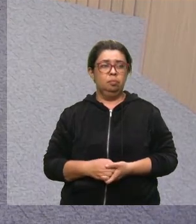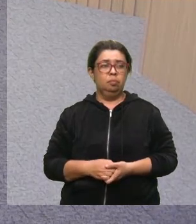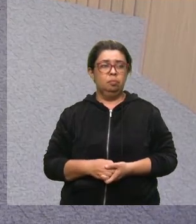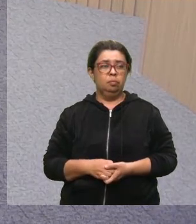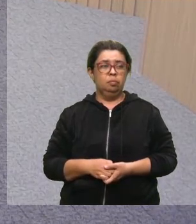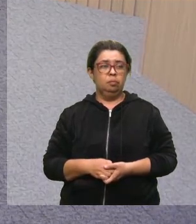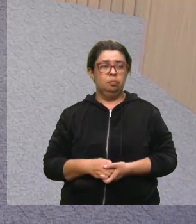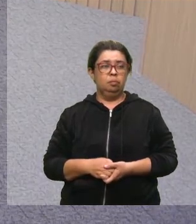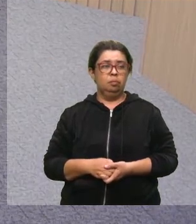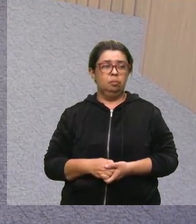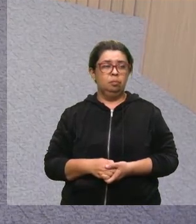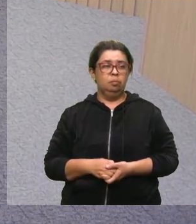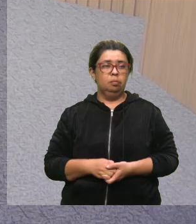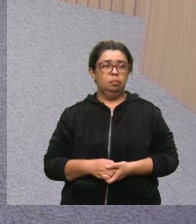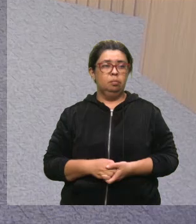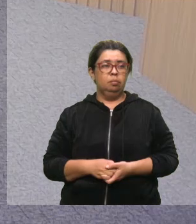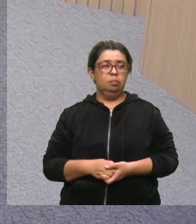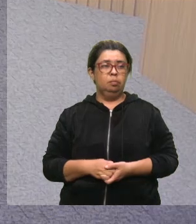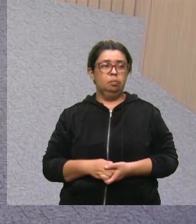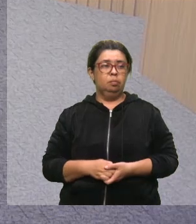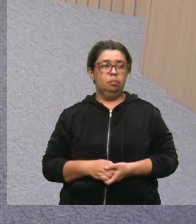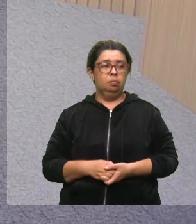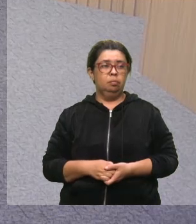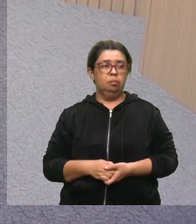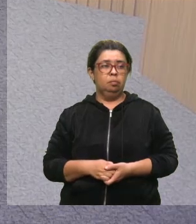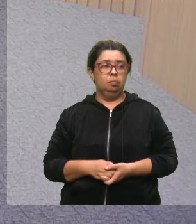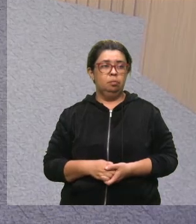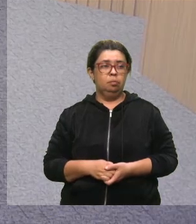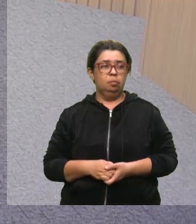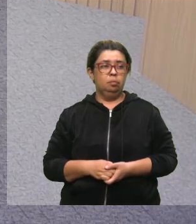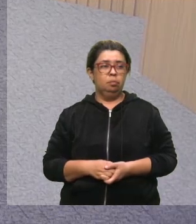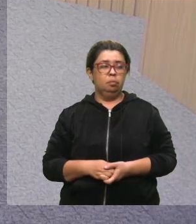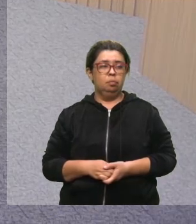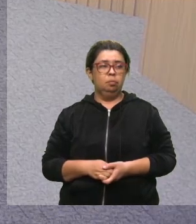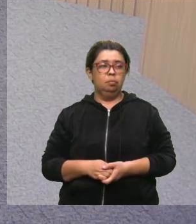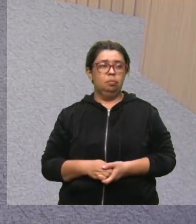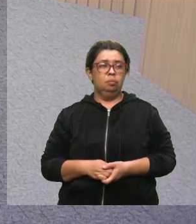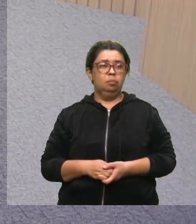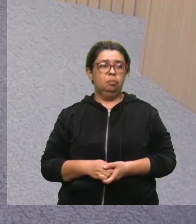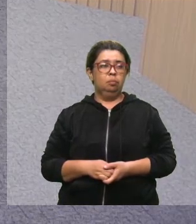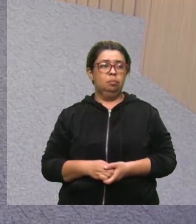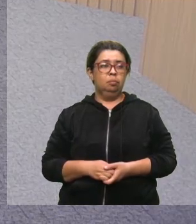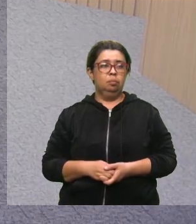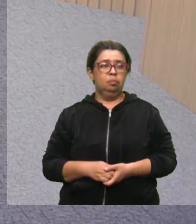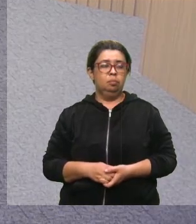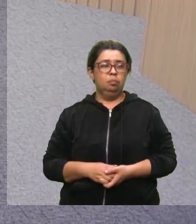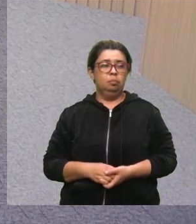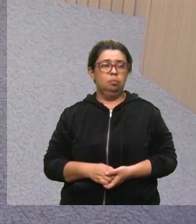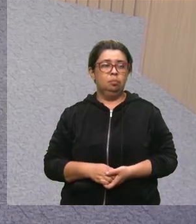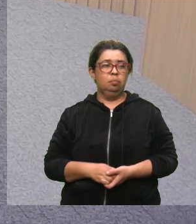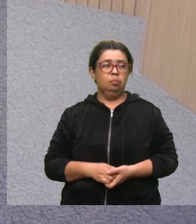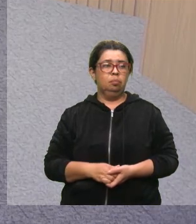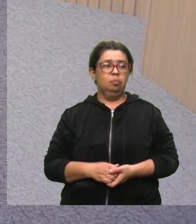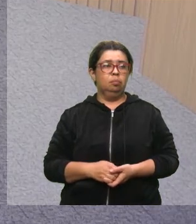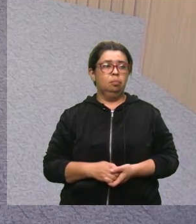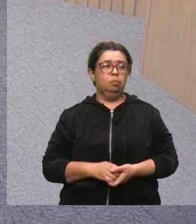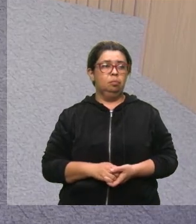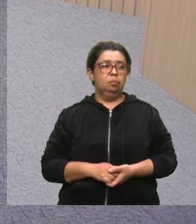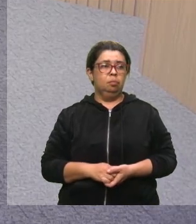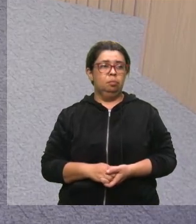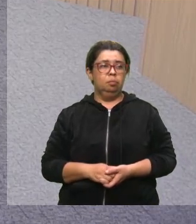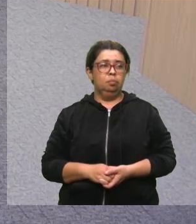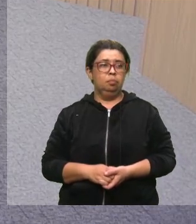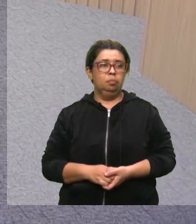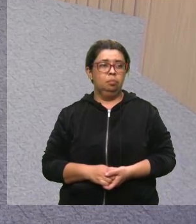200.000? 400 está no orçamento. Começando 200, né? Cuidados com cães e gatos, 200.100.